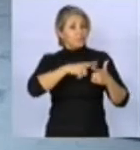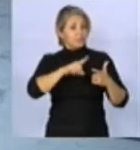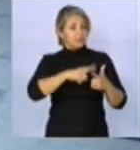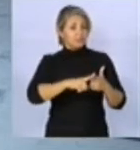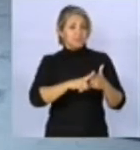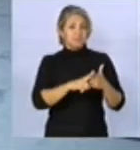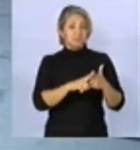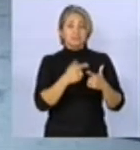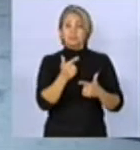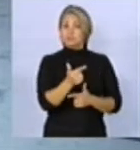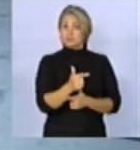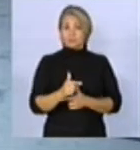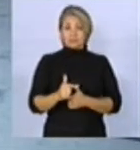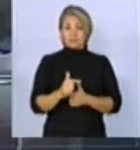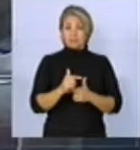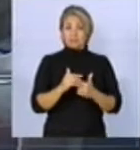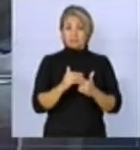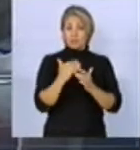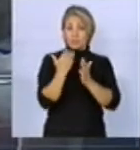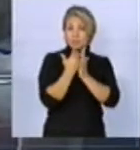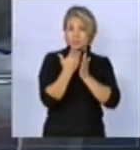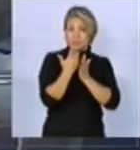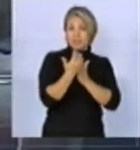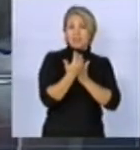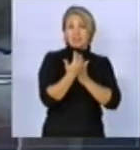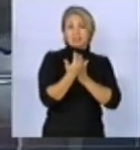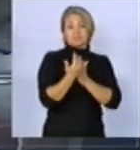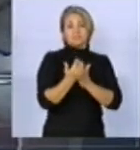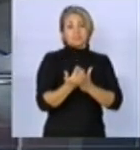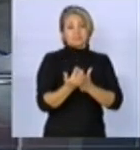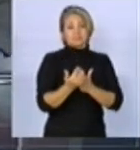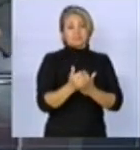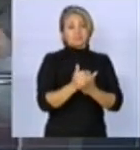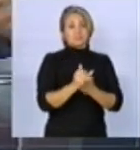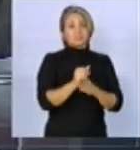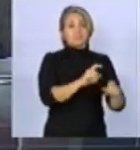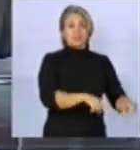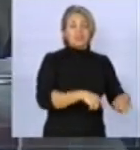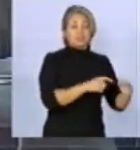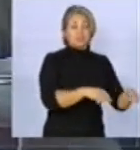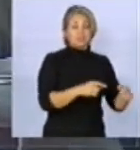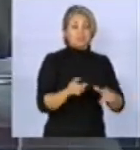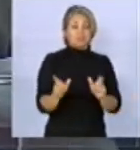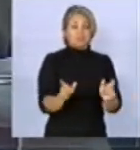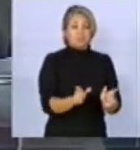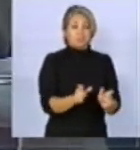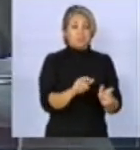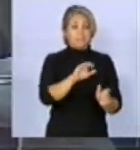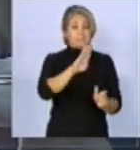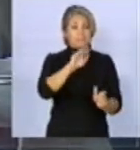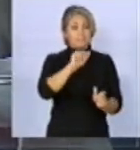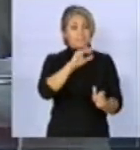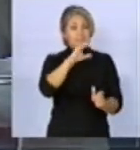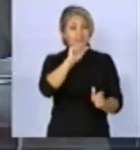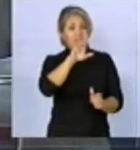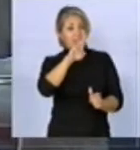não se realiza aqueles princípios do ABC que havia cultura de Baixo Carbono é porque você troca uma